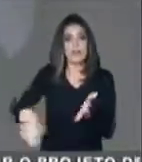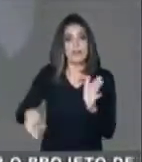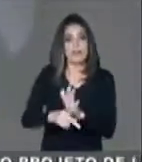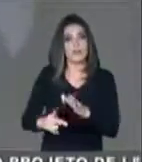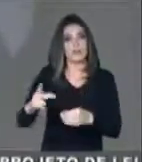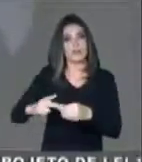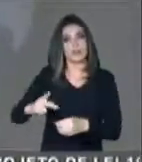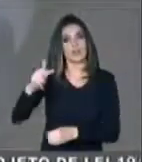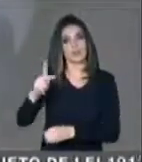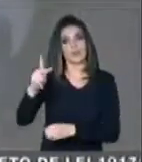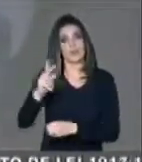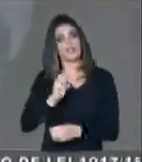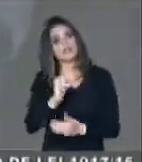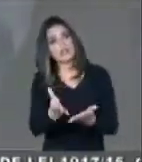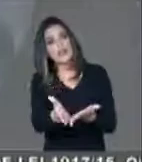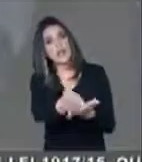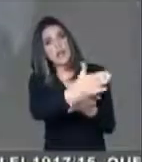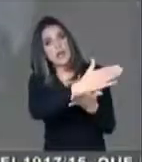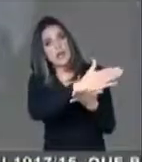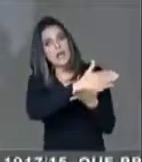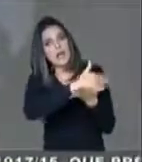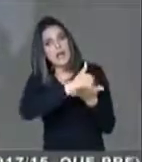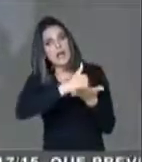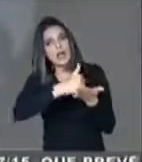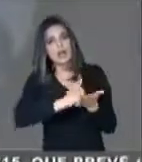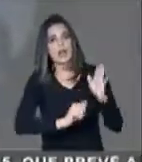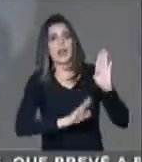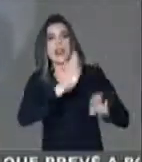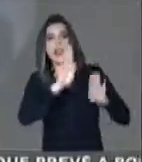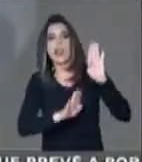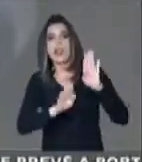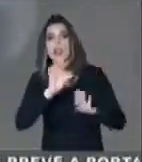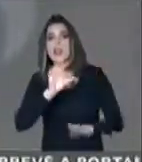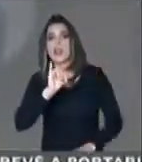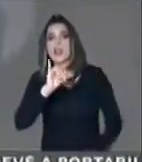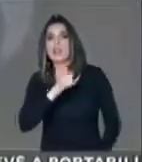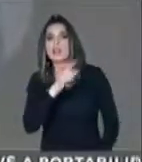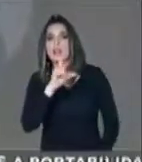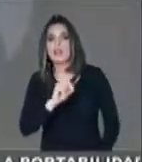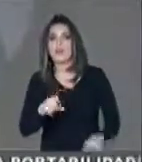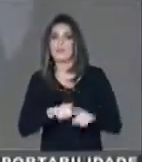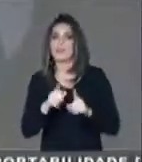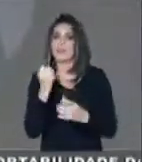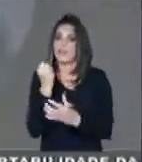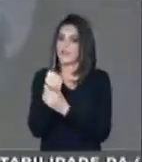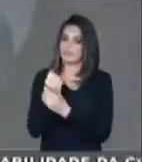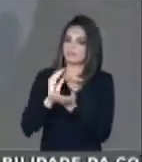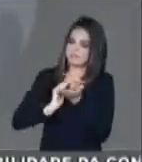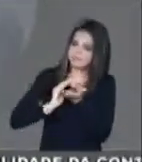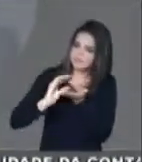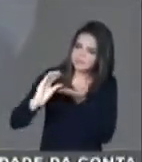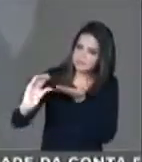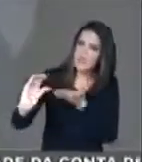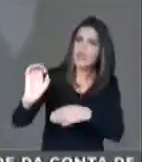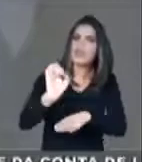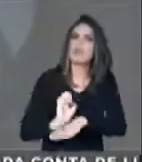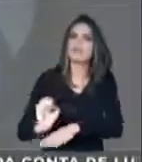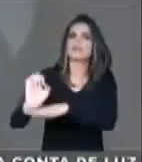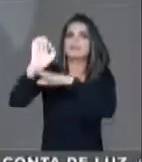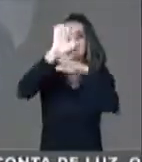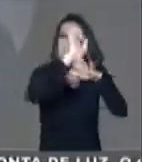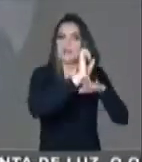Petrobras com base no que se arrecada nos processos de leilões, mas ao mesmo tempo garantir uma pequena parcela a estados